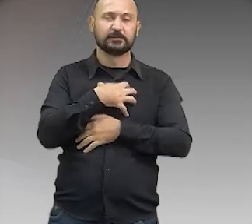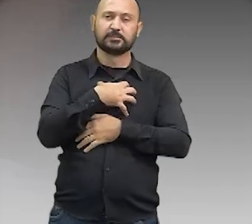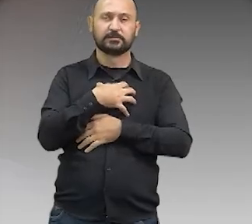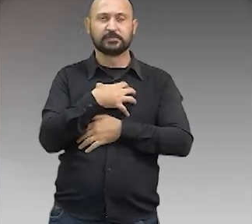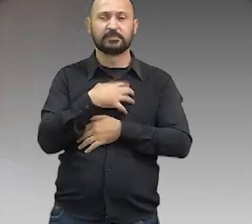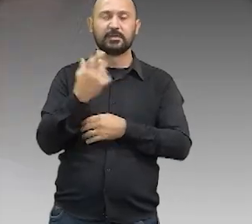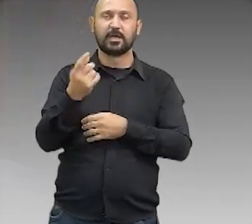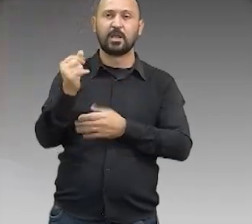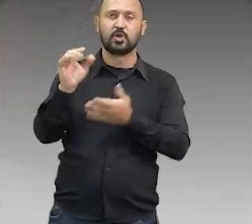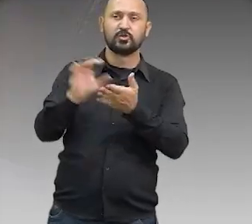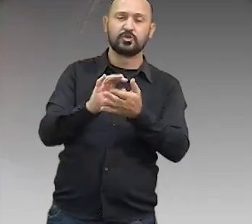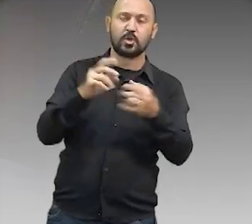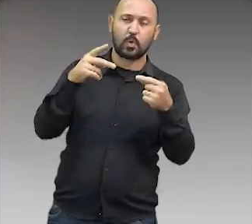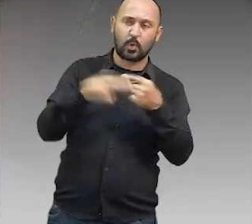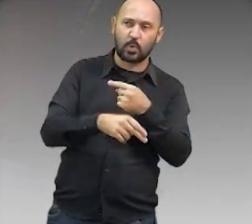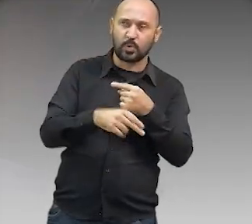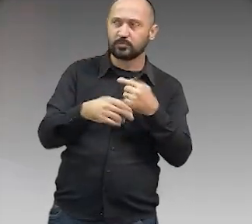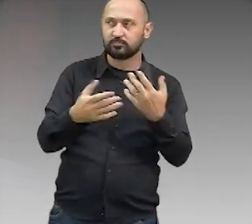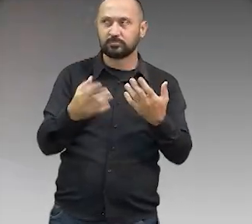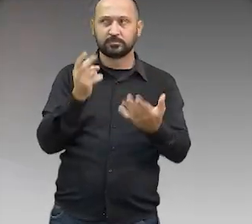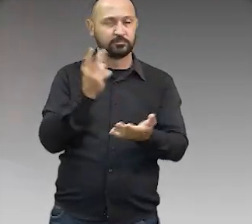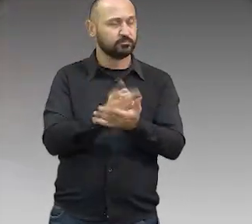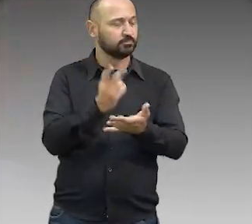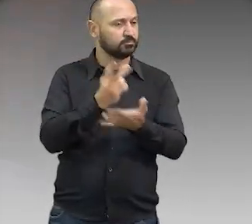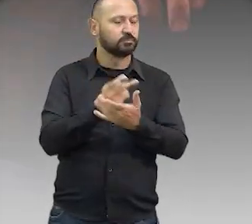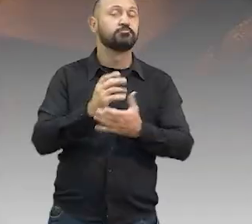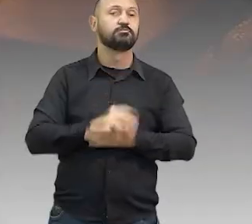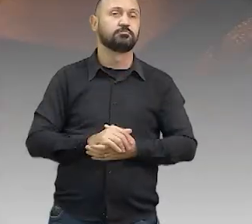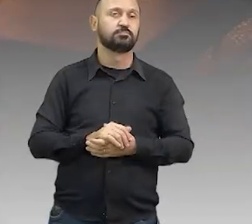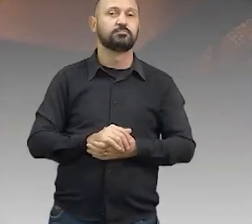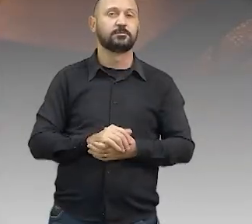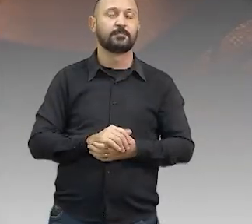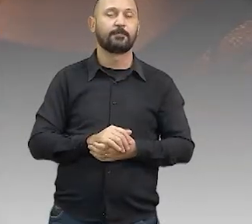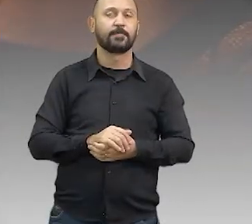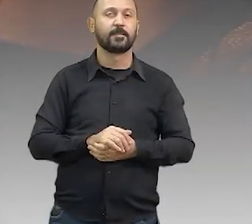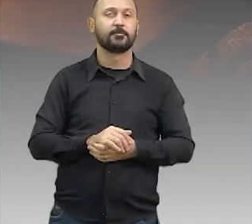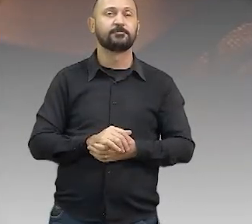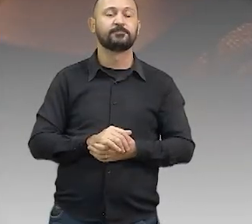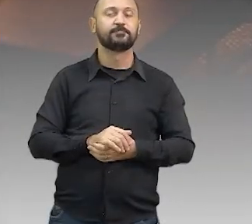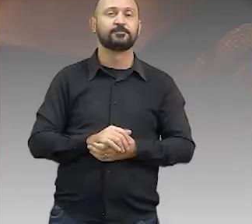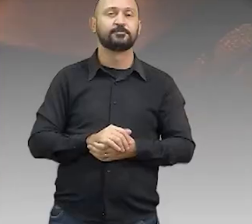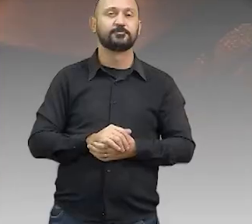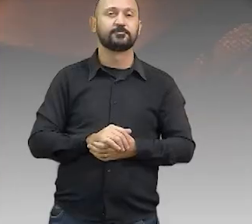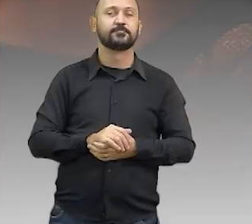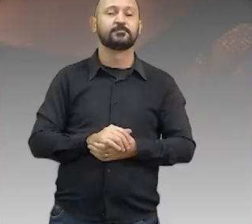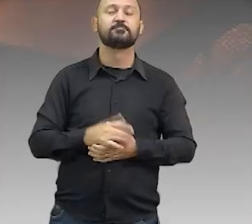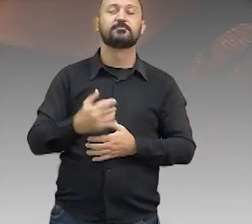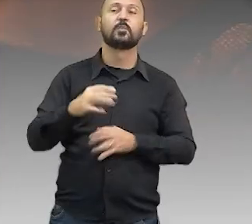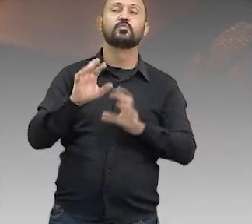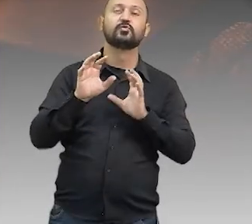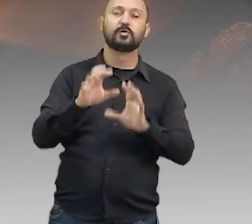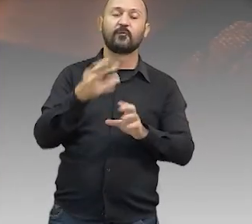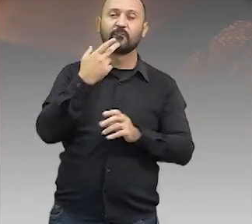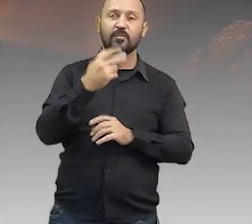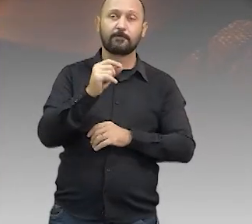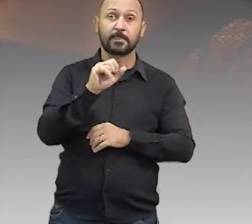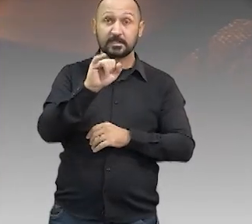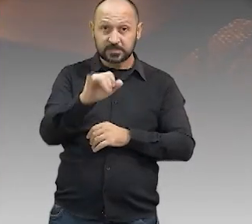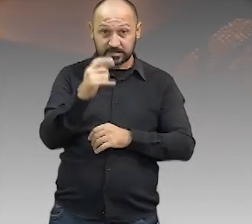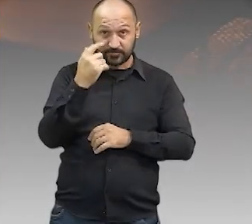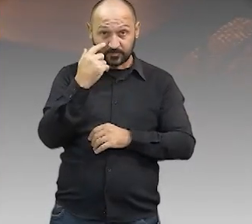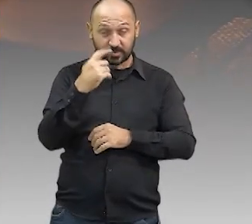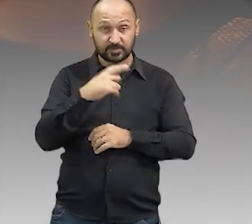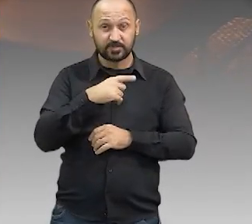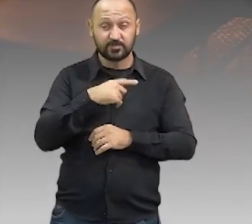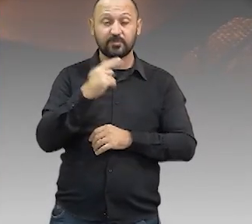fica chateado e corta a sua verba, isso acontece muito. Então, foi uma forma que ele falou, meu, se